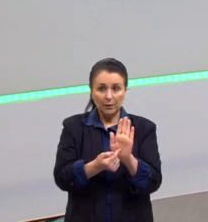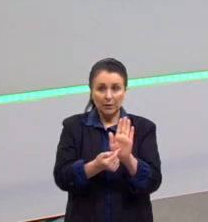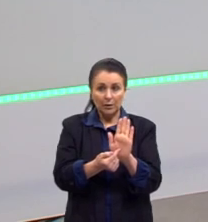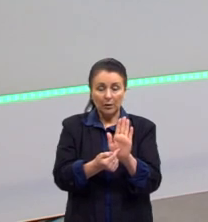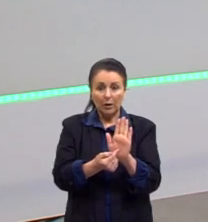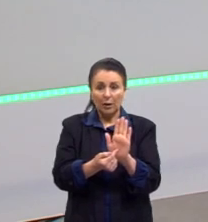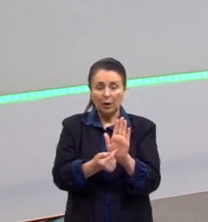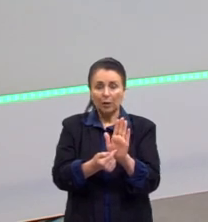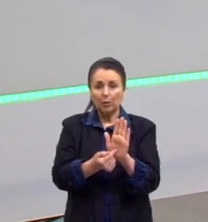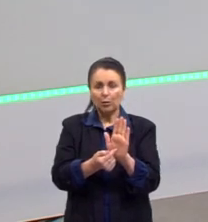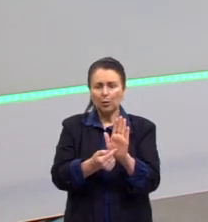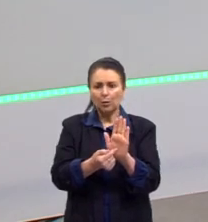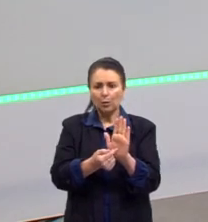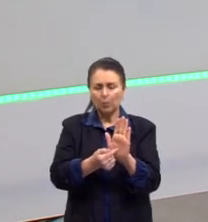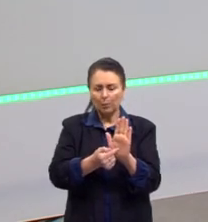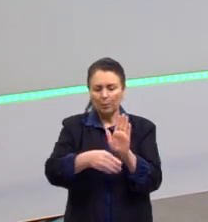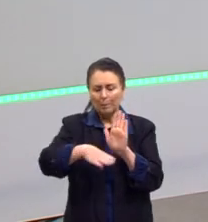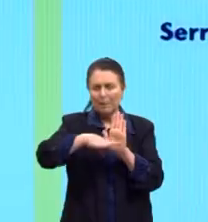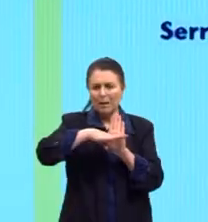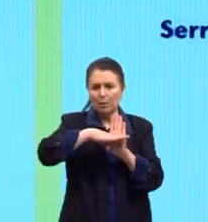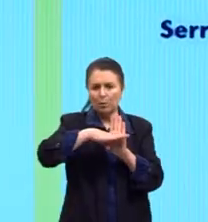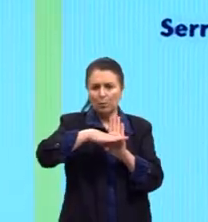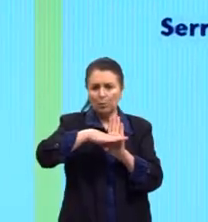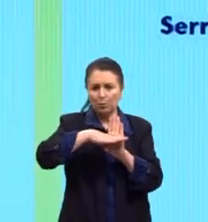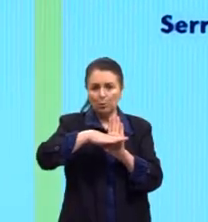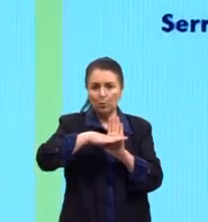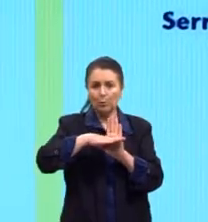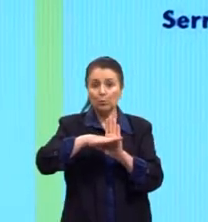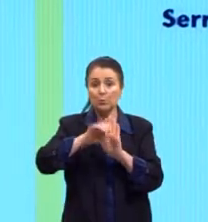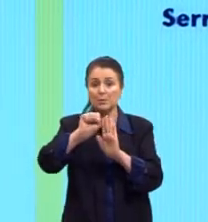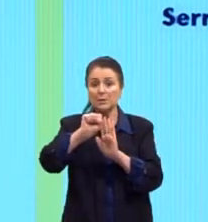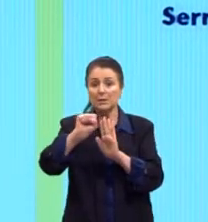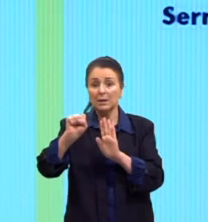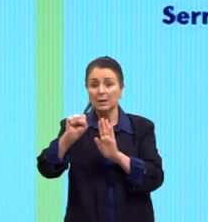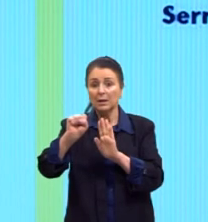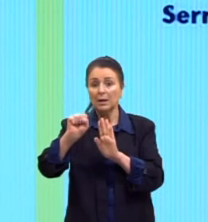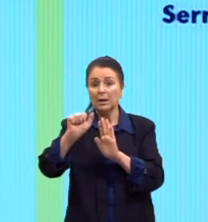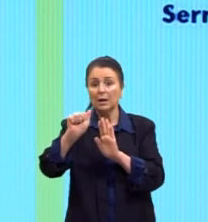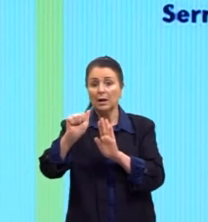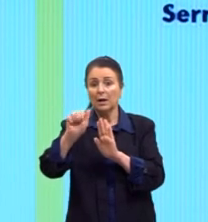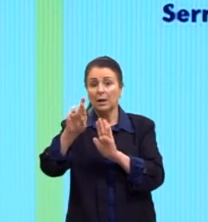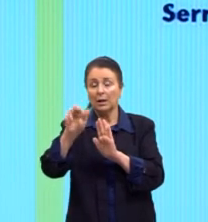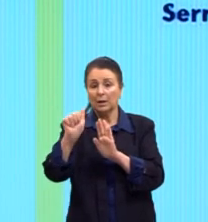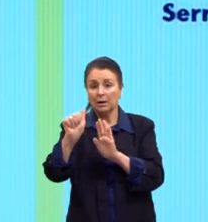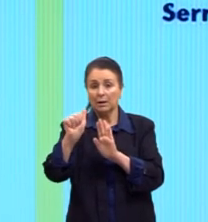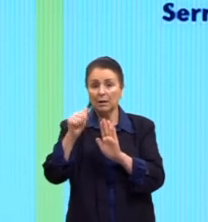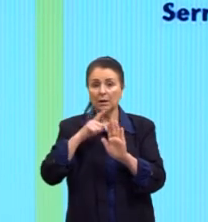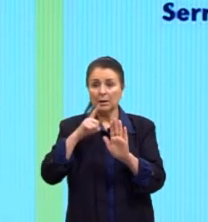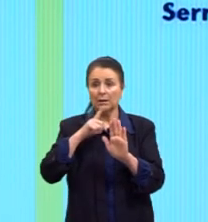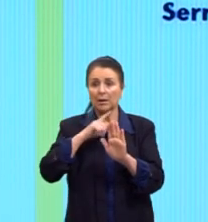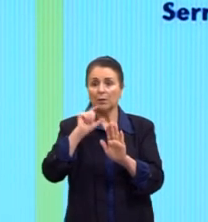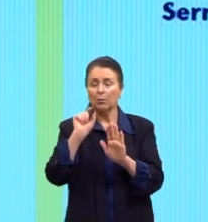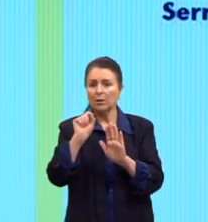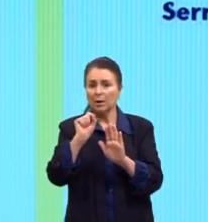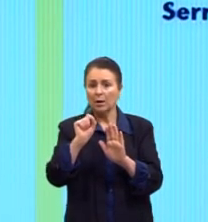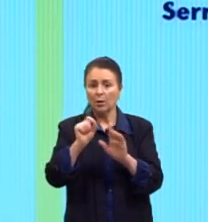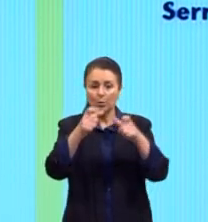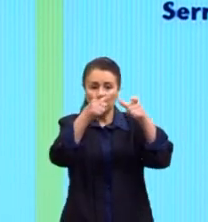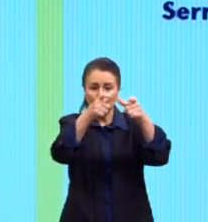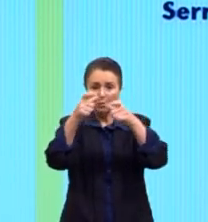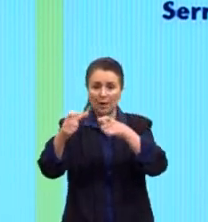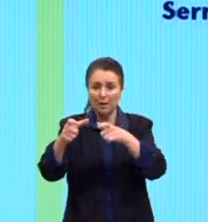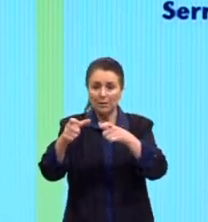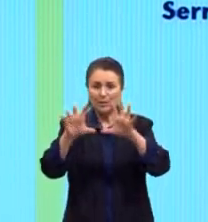no meio do deserto do Saara tu vai ter essas prospecções ó ó mostra Exatamente isso